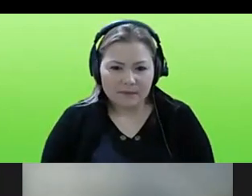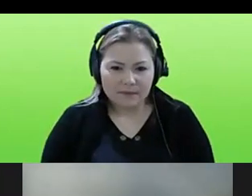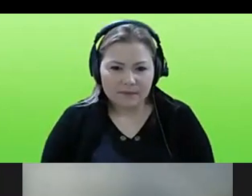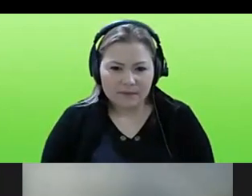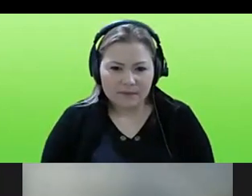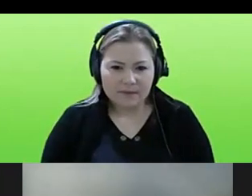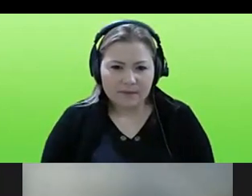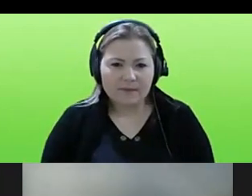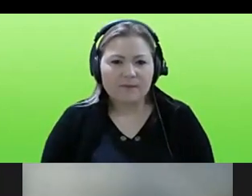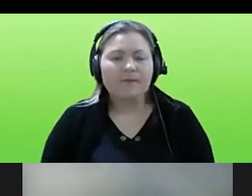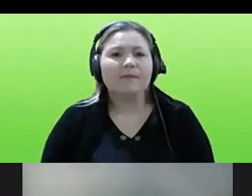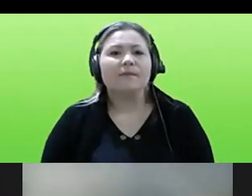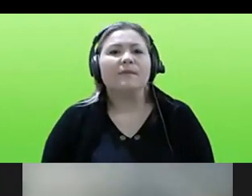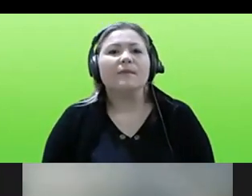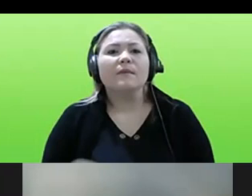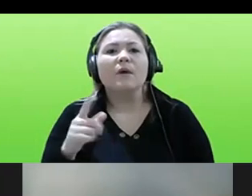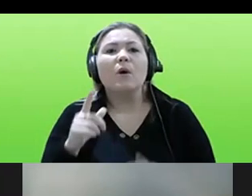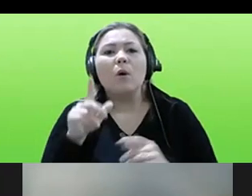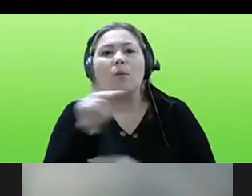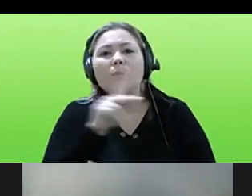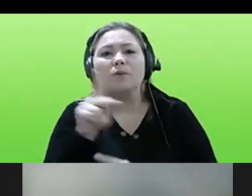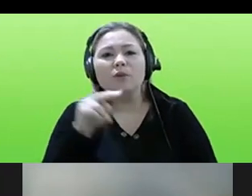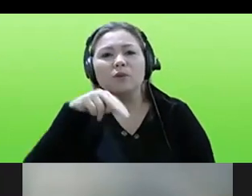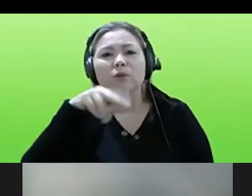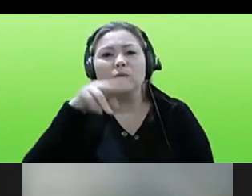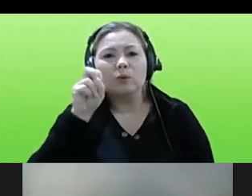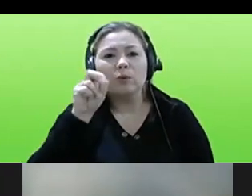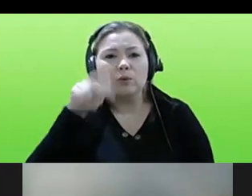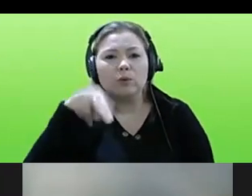Obrigado. Professor Nuno Castanheira.